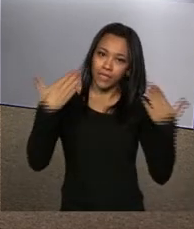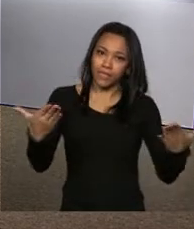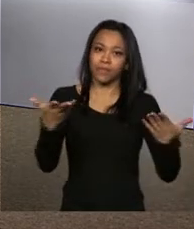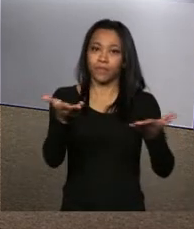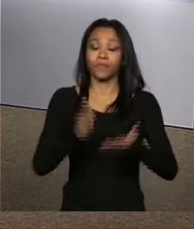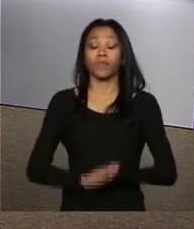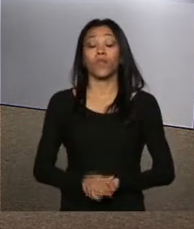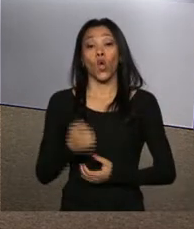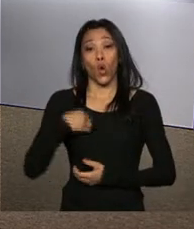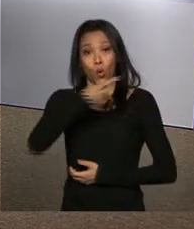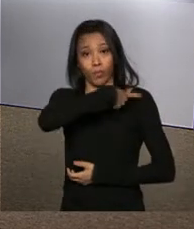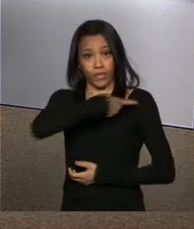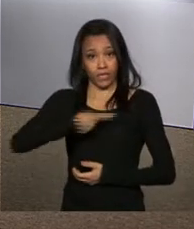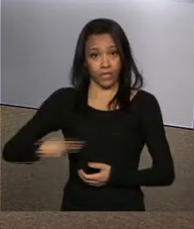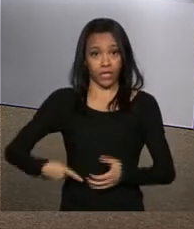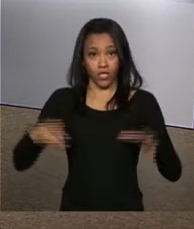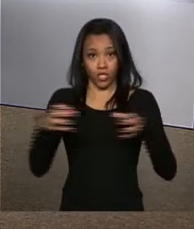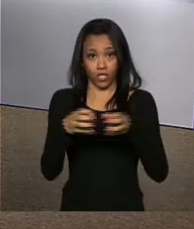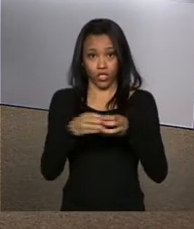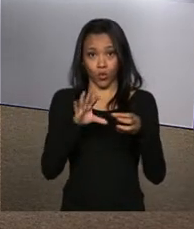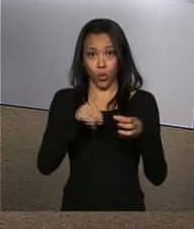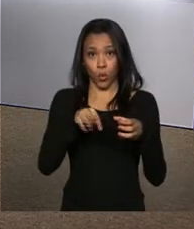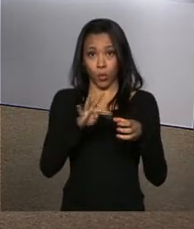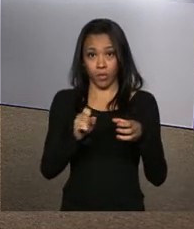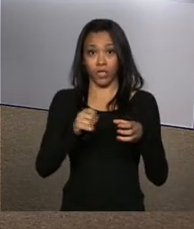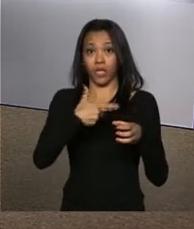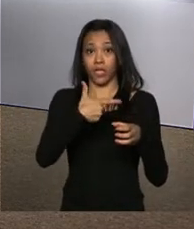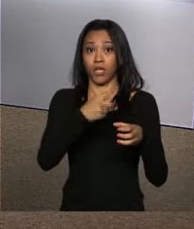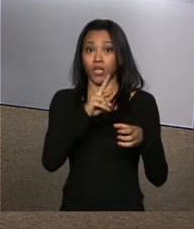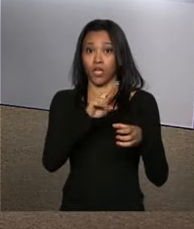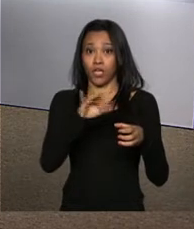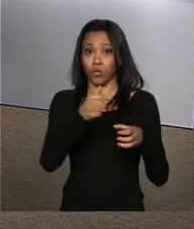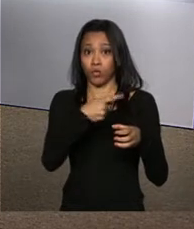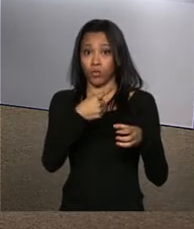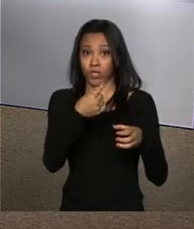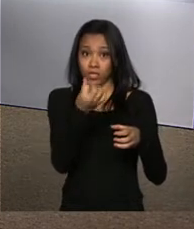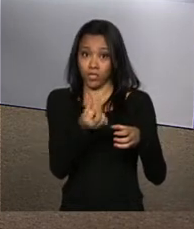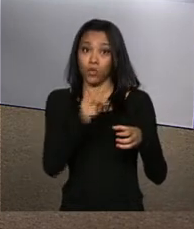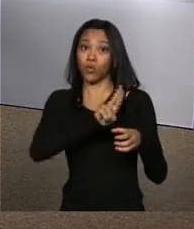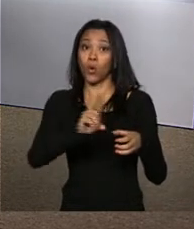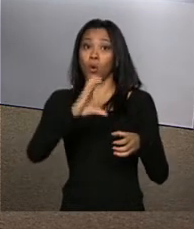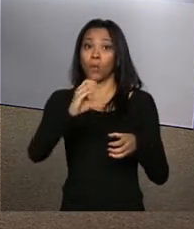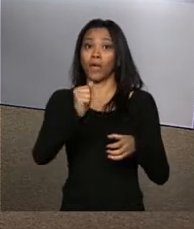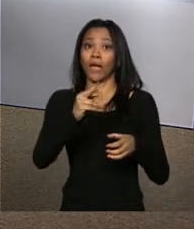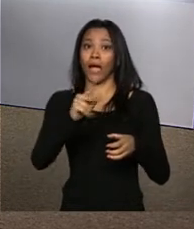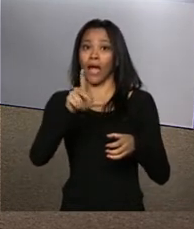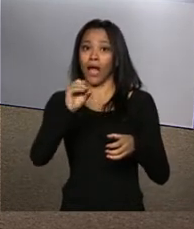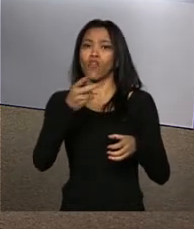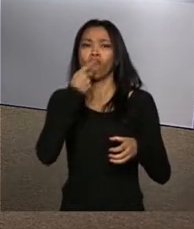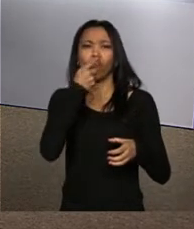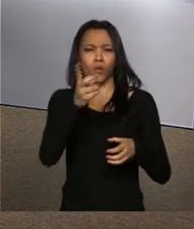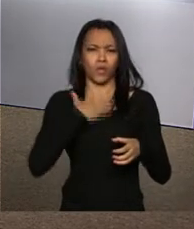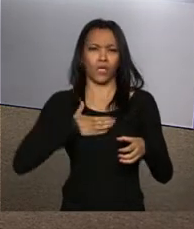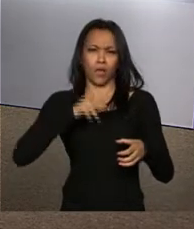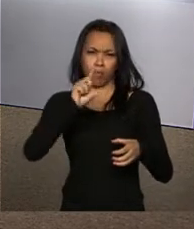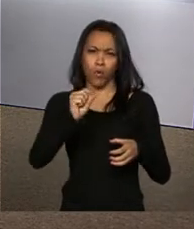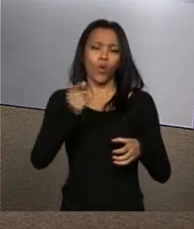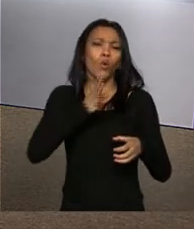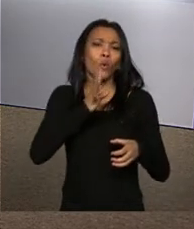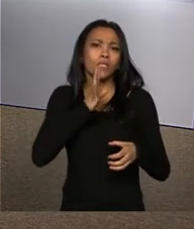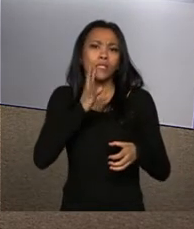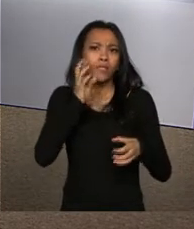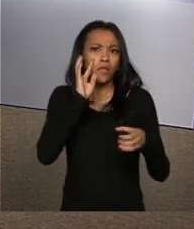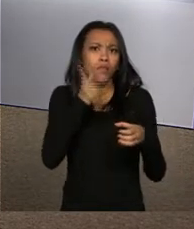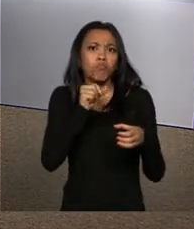O presidente do Comitê Organizador dos Jogos Rio 2016, Carlos Arthur Nussmann, falou agora há pouco da expectativa em conhecer a